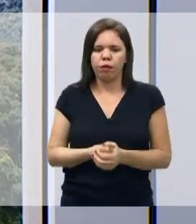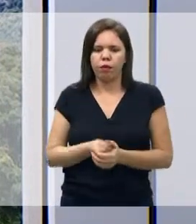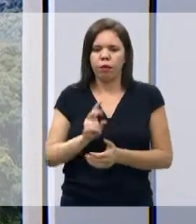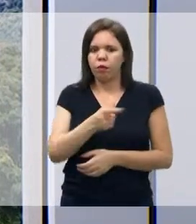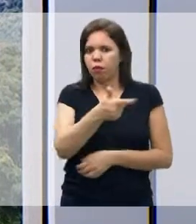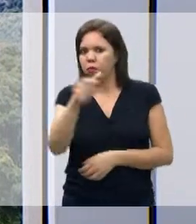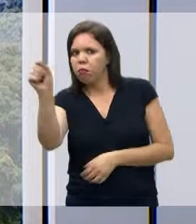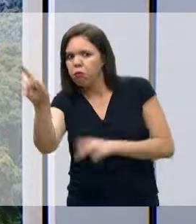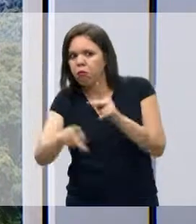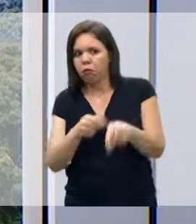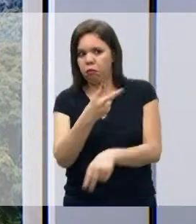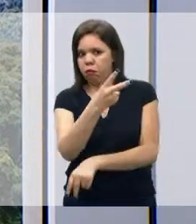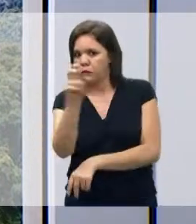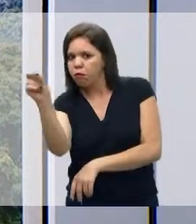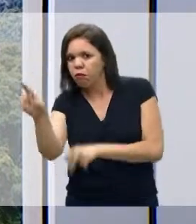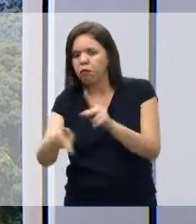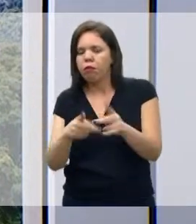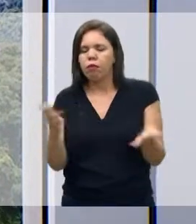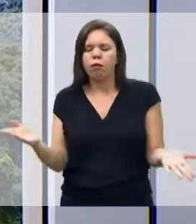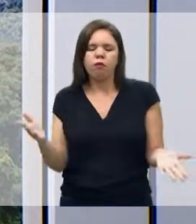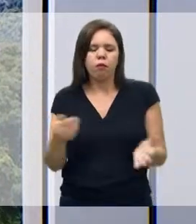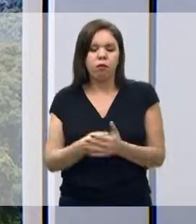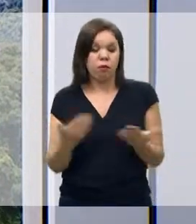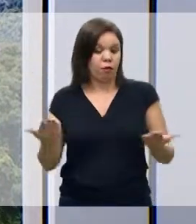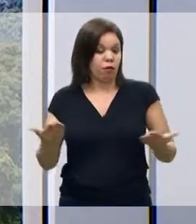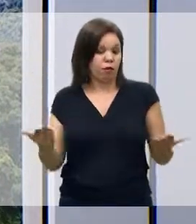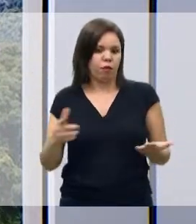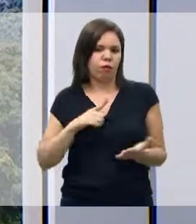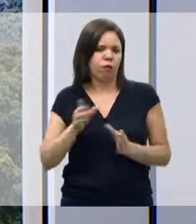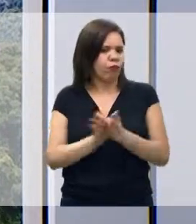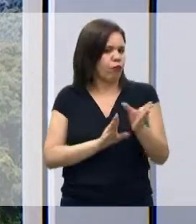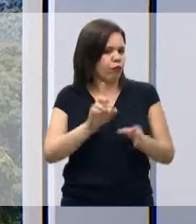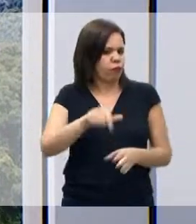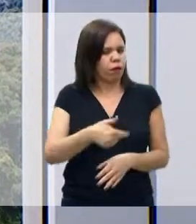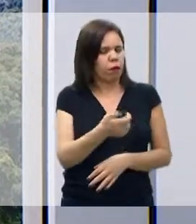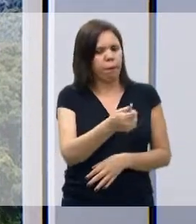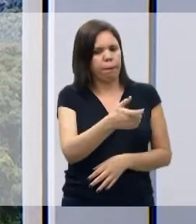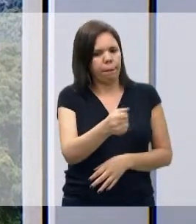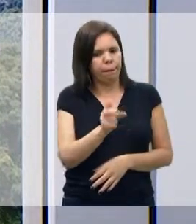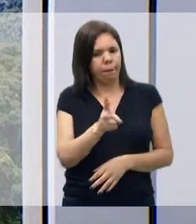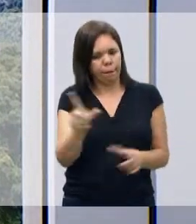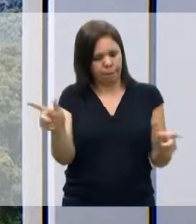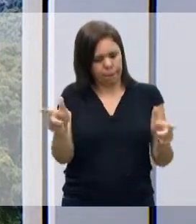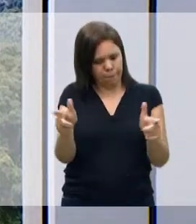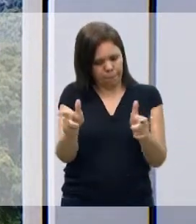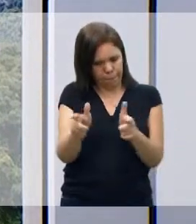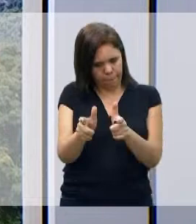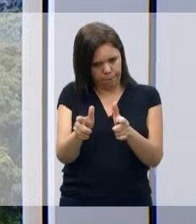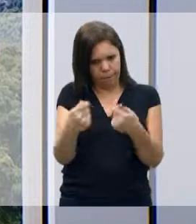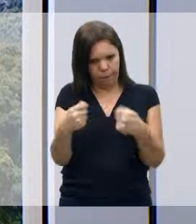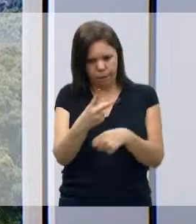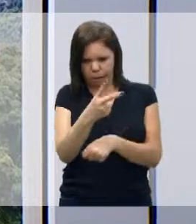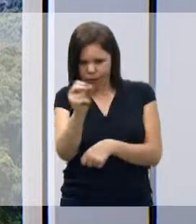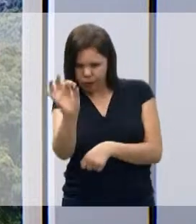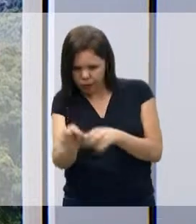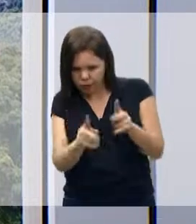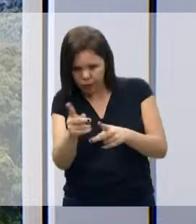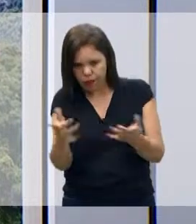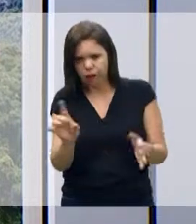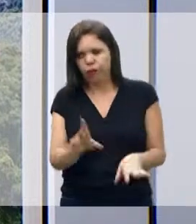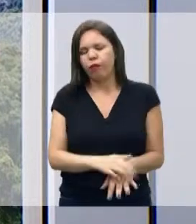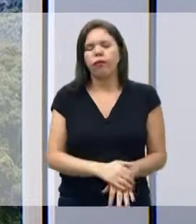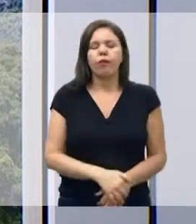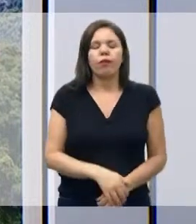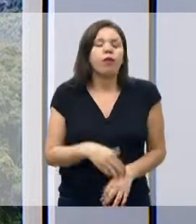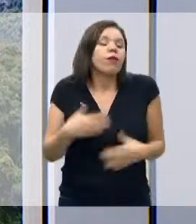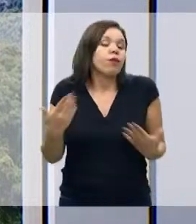100 pessoas, 200 pessoas. E hoje a orientação é para que sejam cada vez menores, né, 20 pessoas.